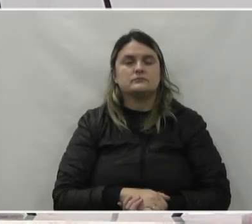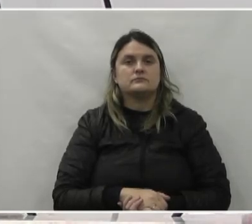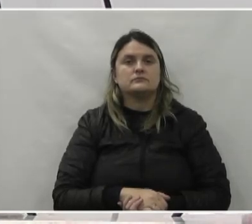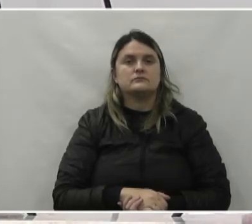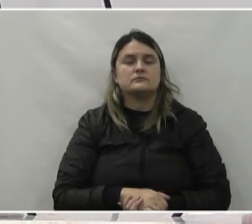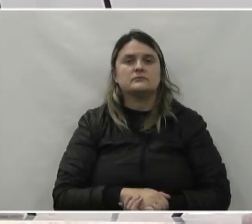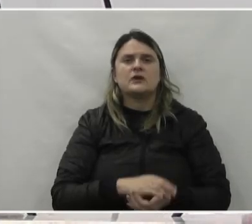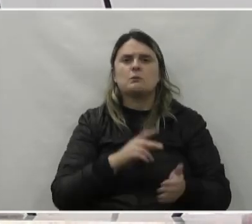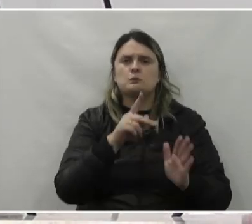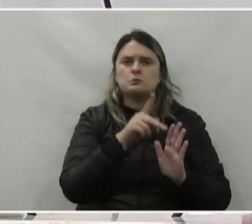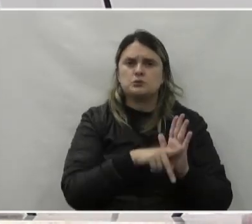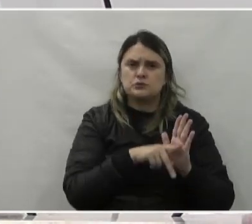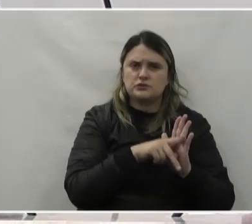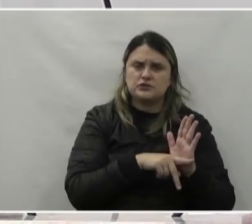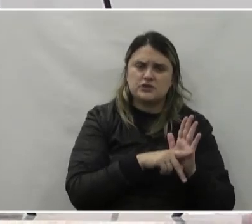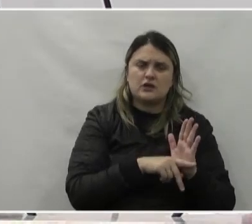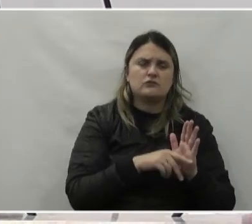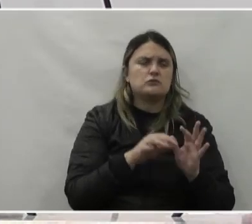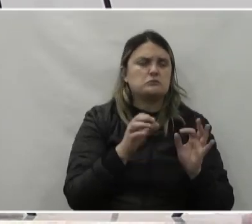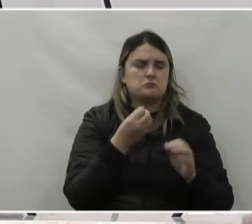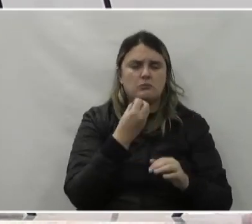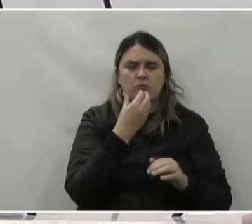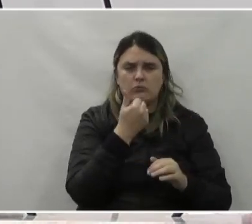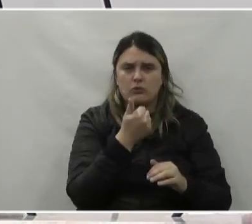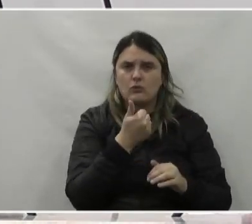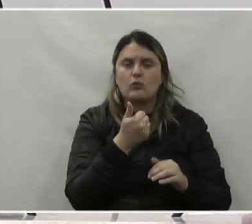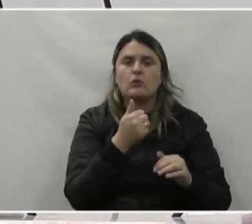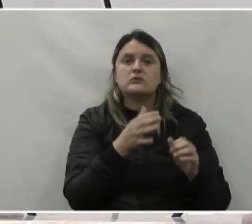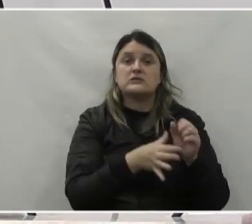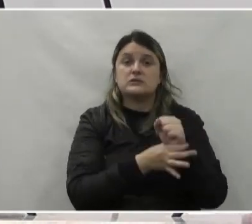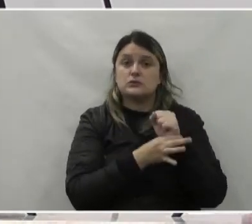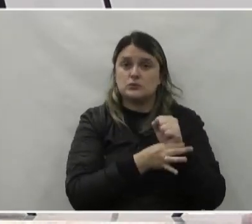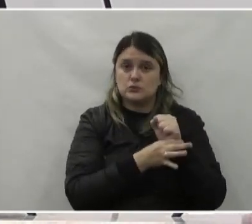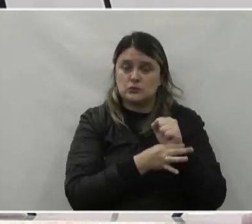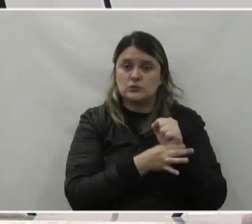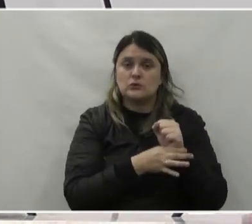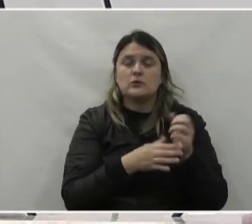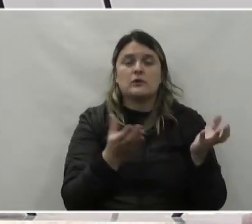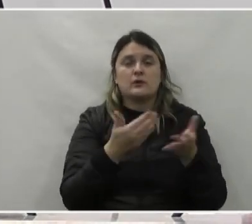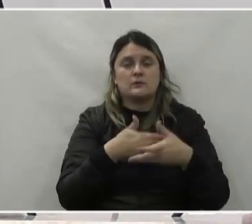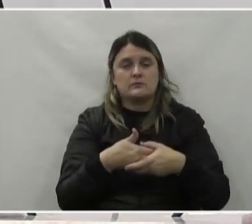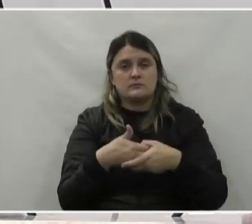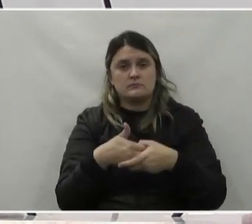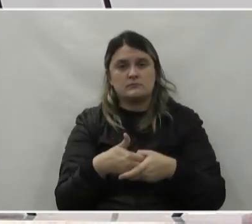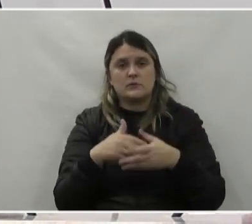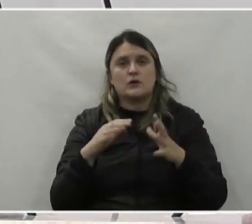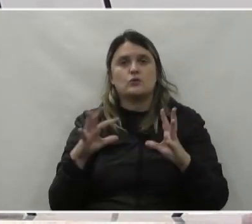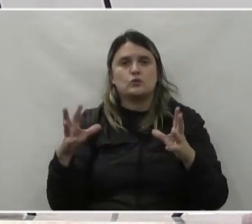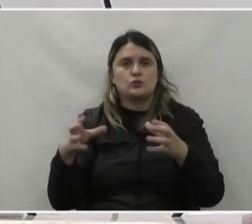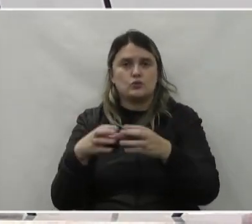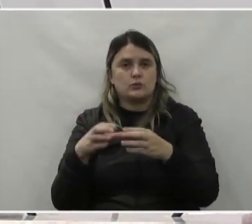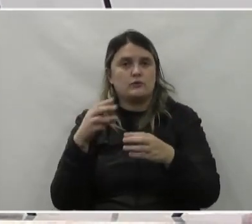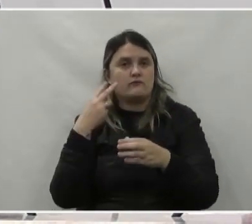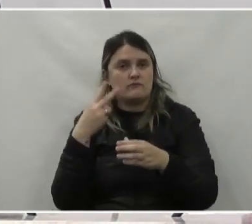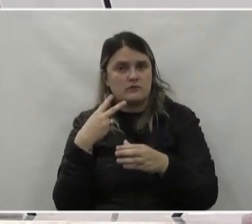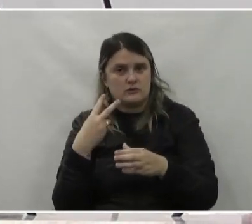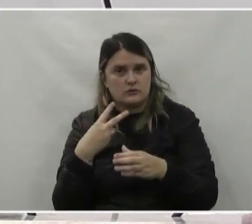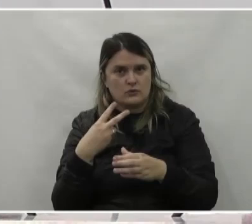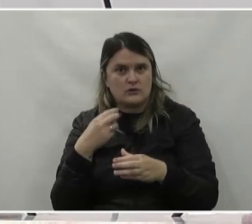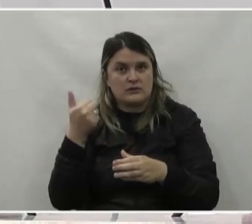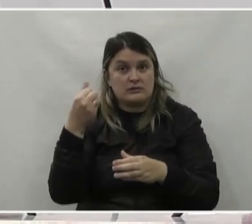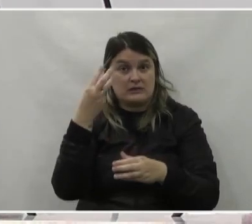Um projeto super viável, e aqui parabenizar a todos os vereadores